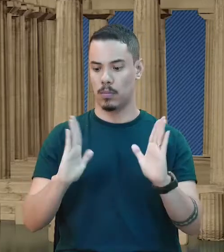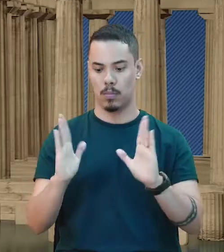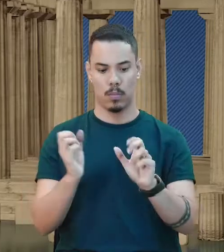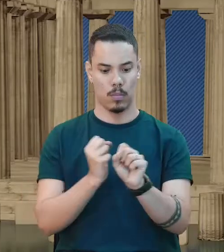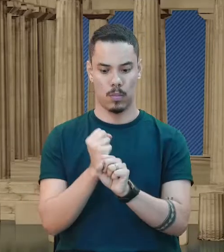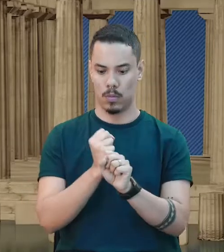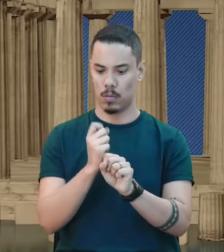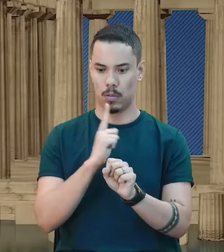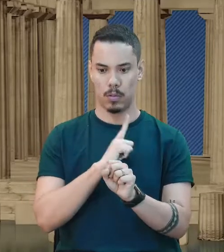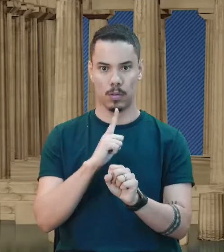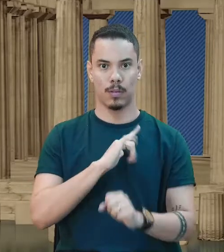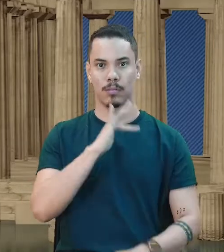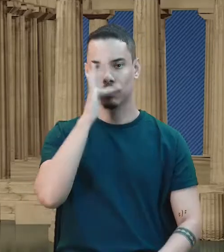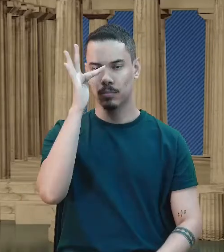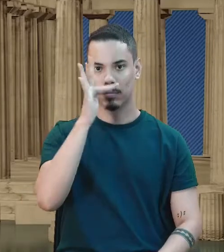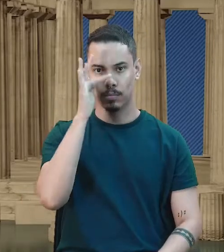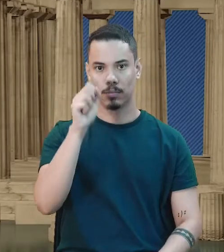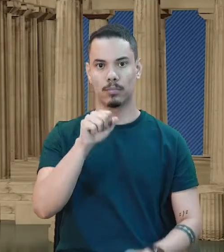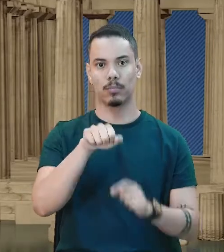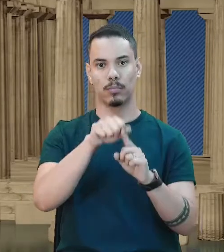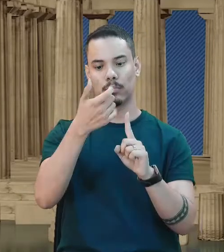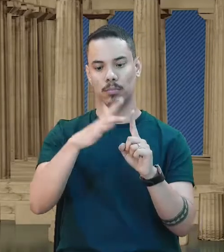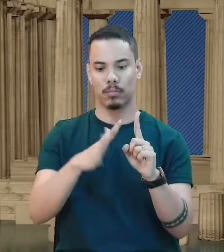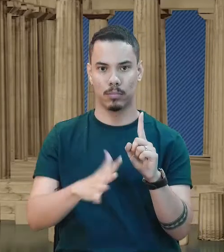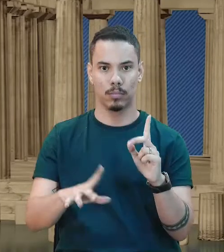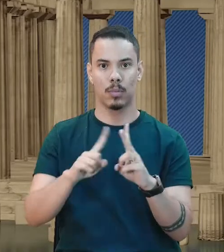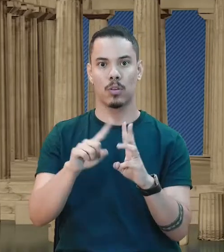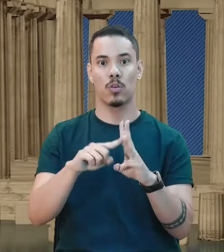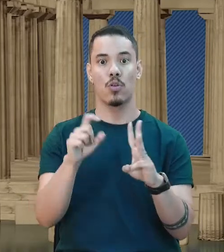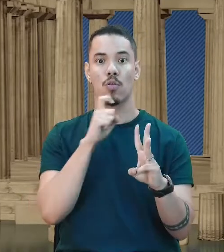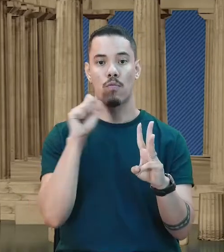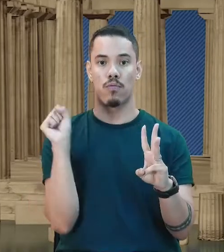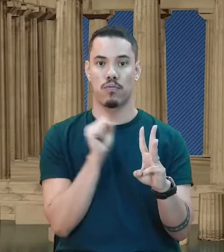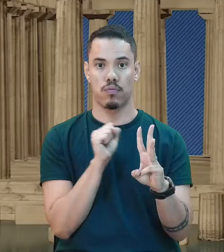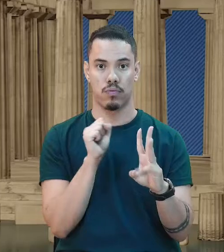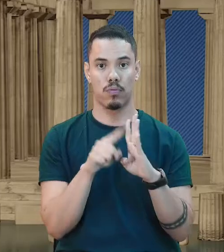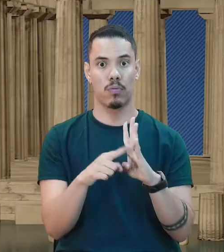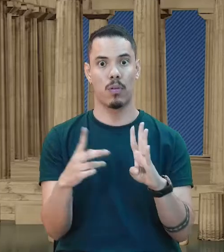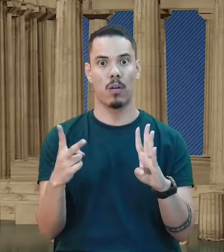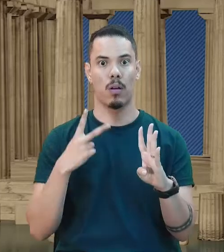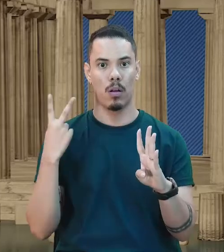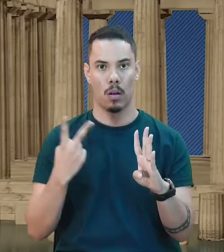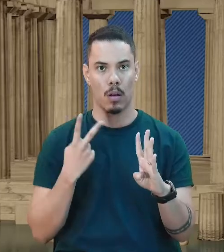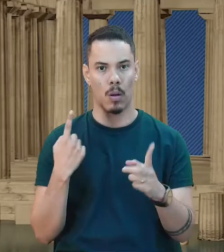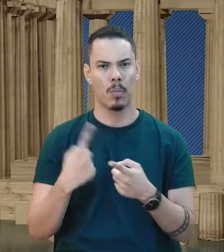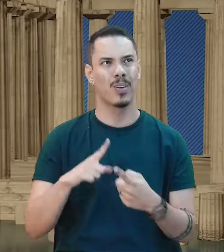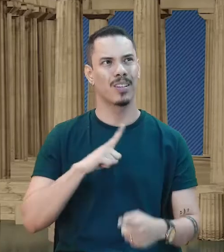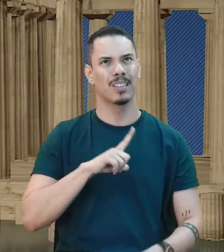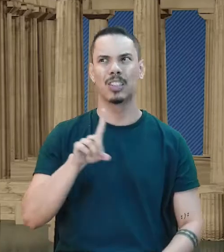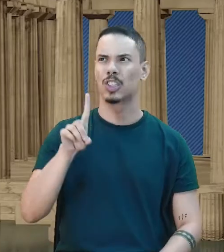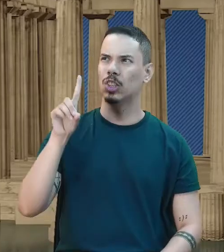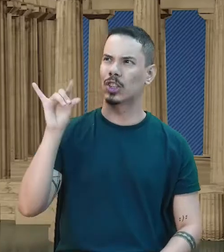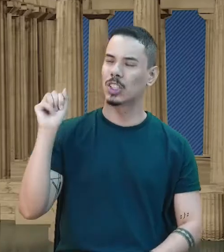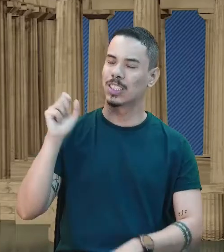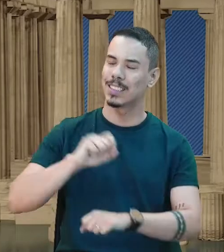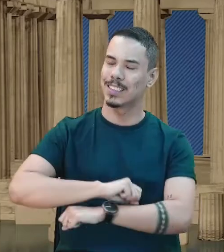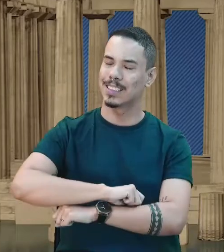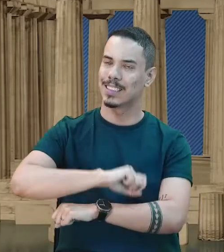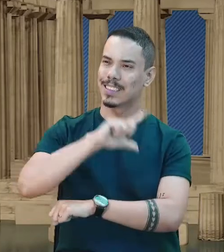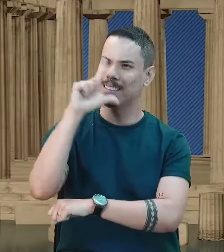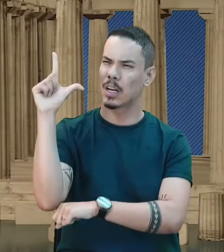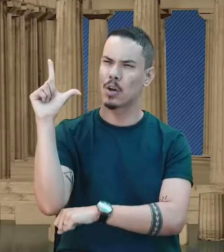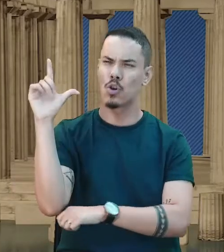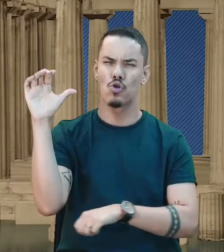temos a primavera, o verão, o outono, o inverno. Por que temos o dia e a noite, que antigamente era uma explicação mitológica